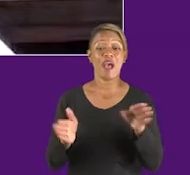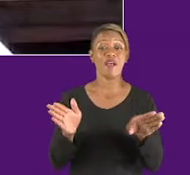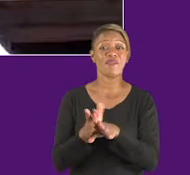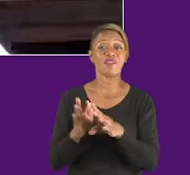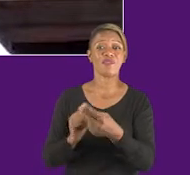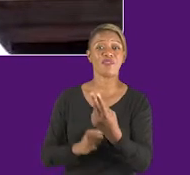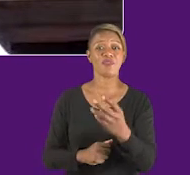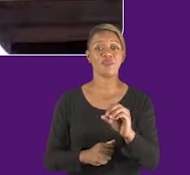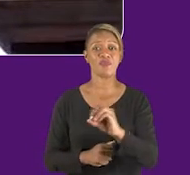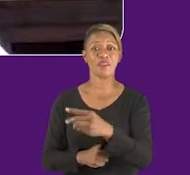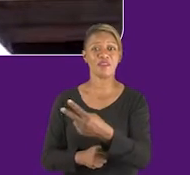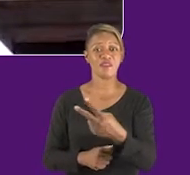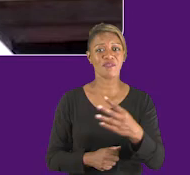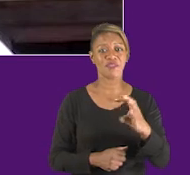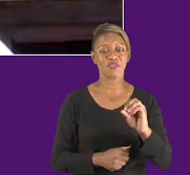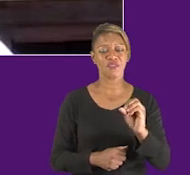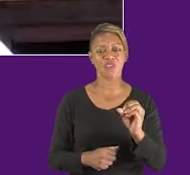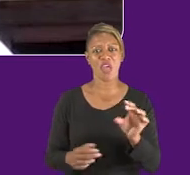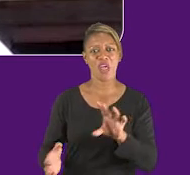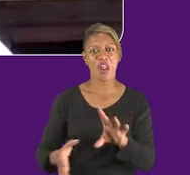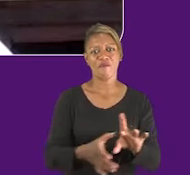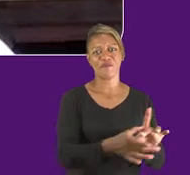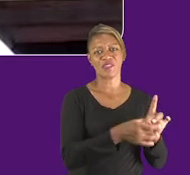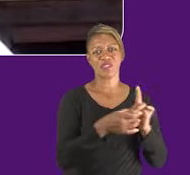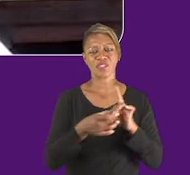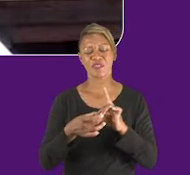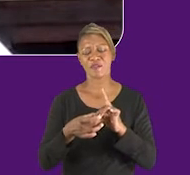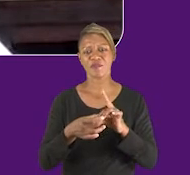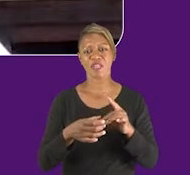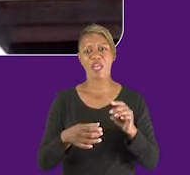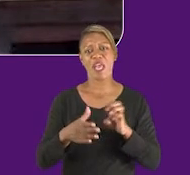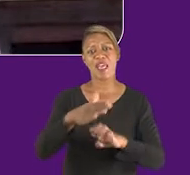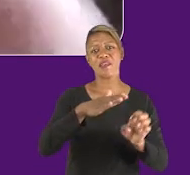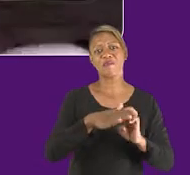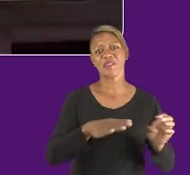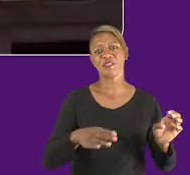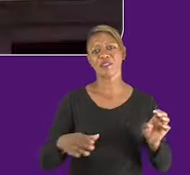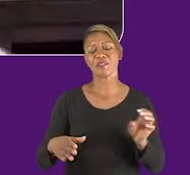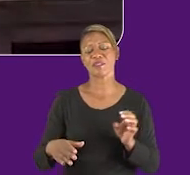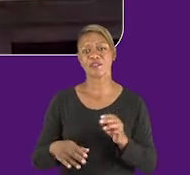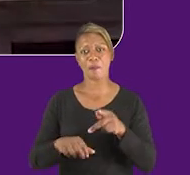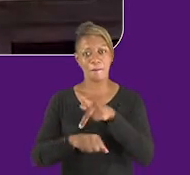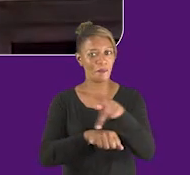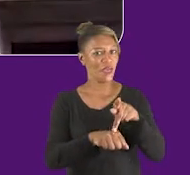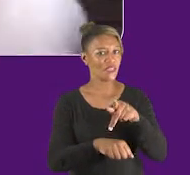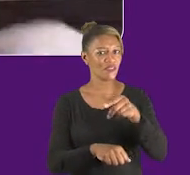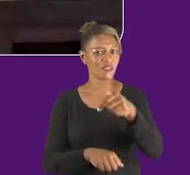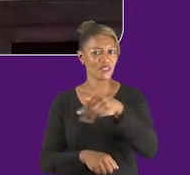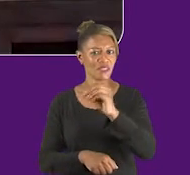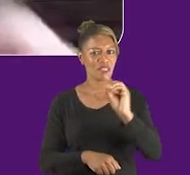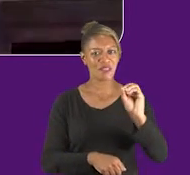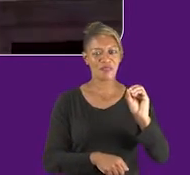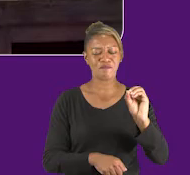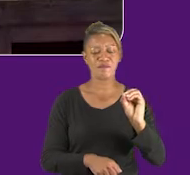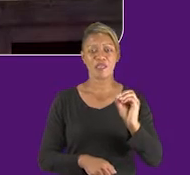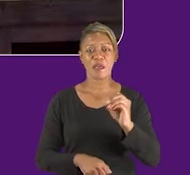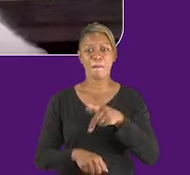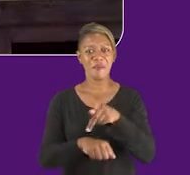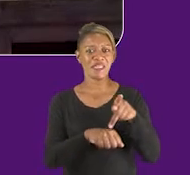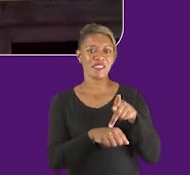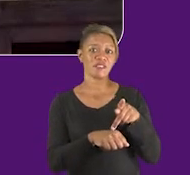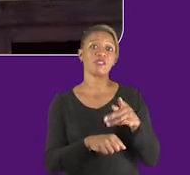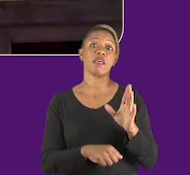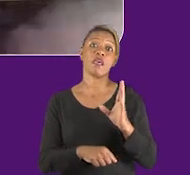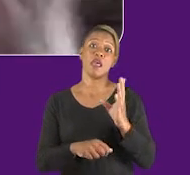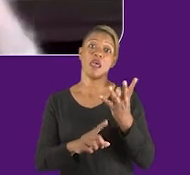é conector 2200 empresas e 70 países né fazendo essa pergunta do Design somente cinco porcento tem